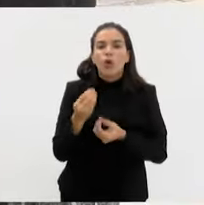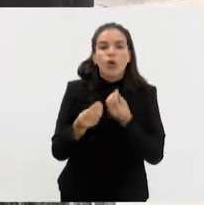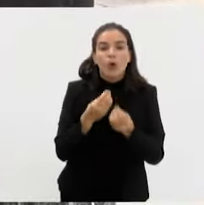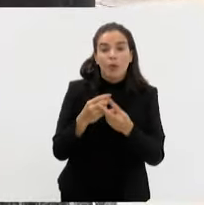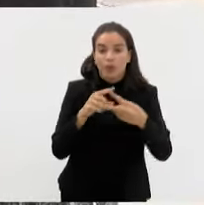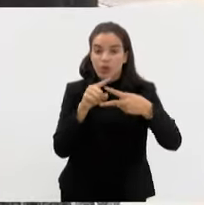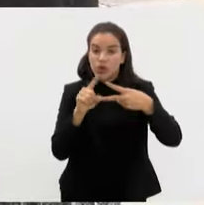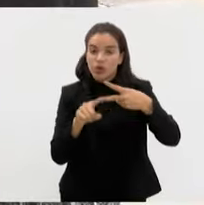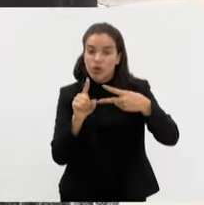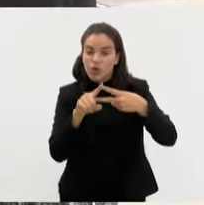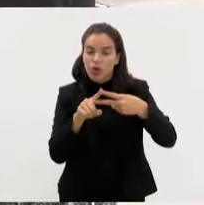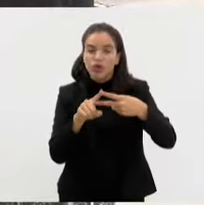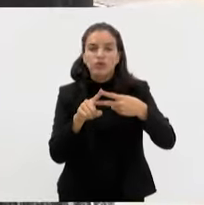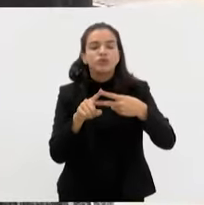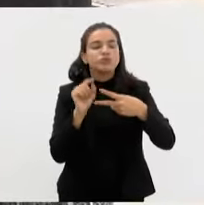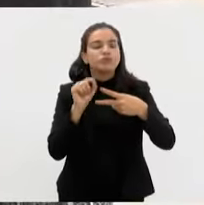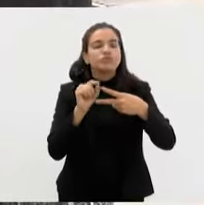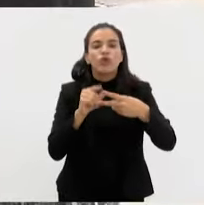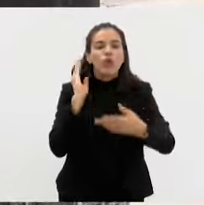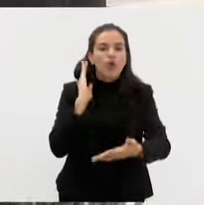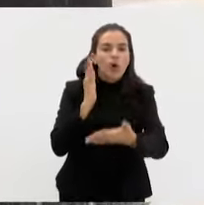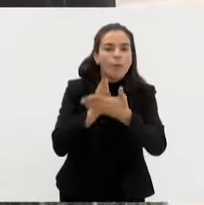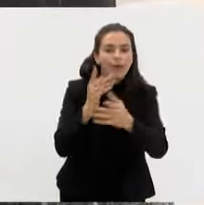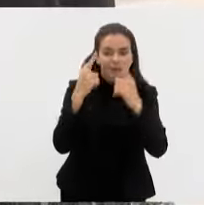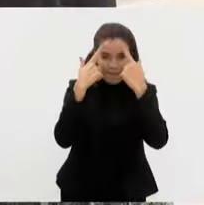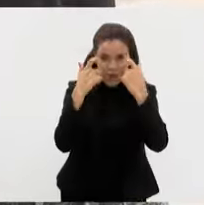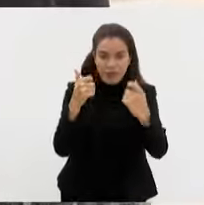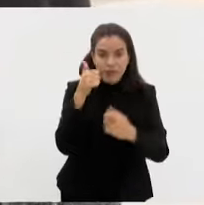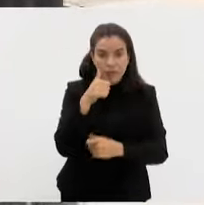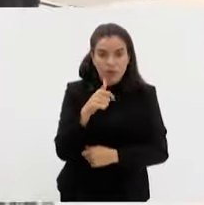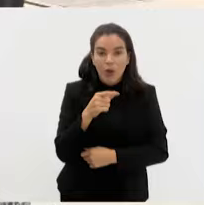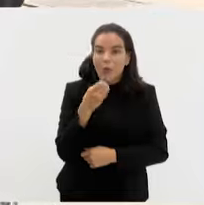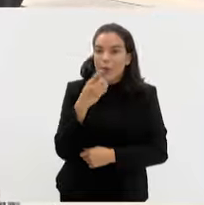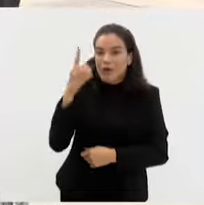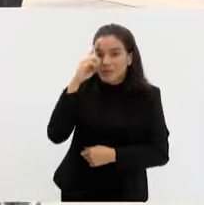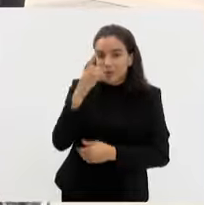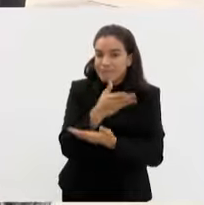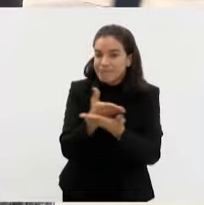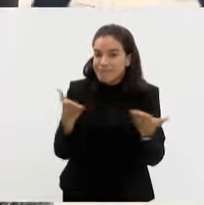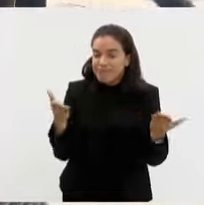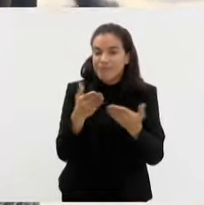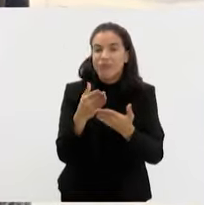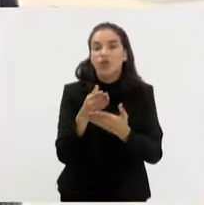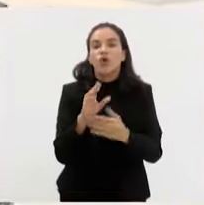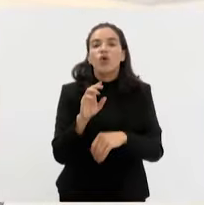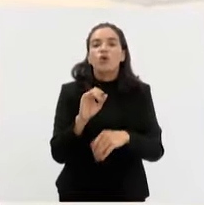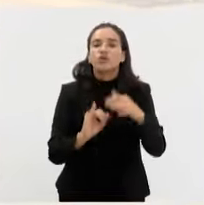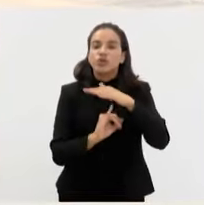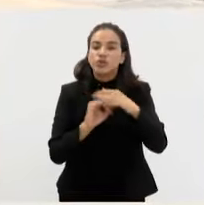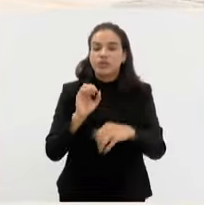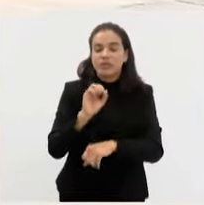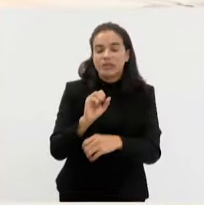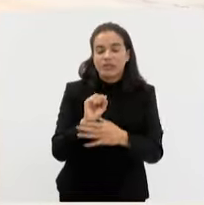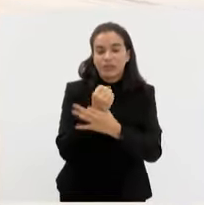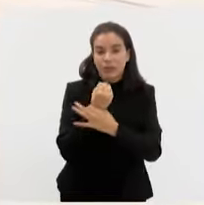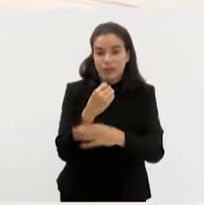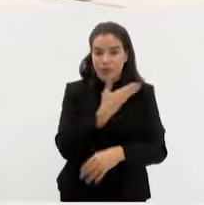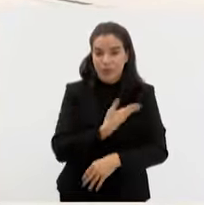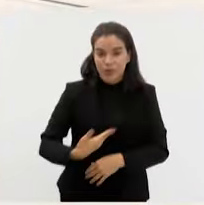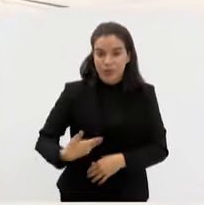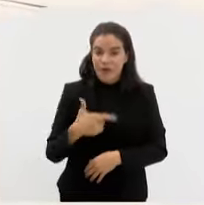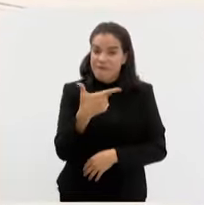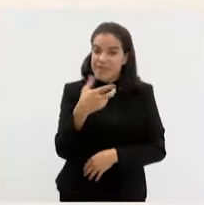dois dispositivos no combate à violência contra a mulher. Bom dia a todos. O Instituto de Segurança Pública esse ano completa 25